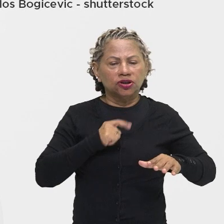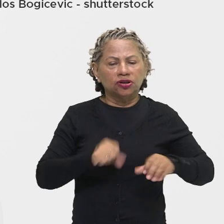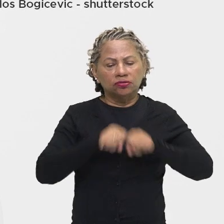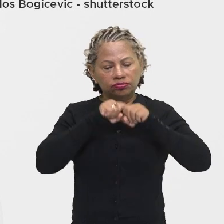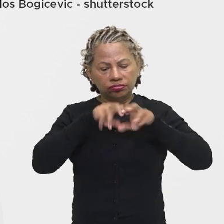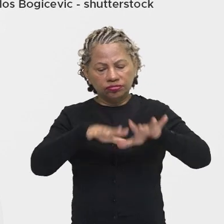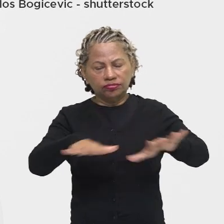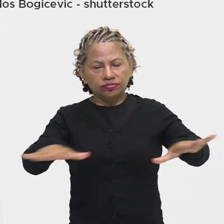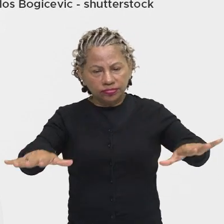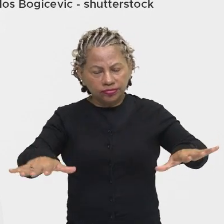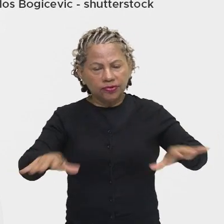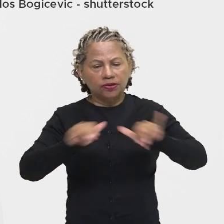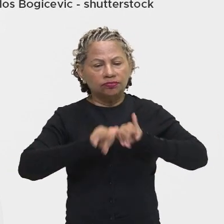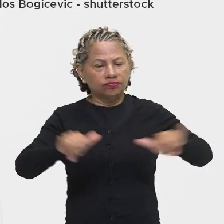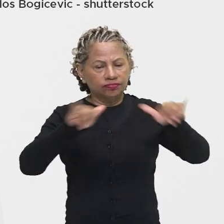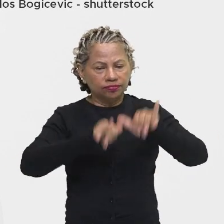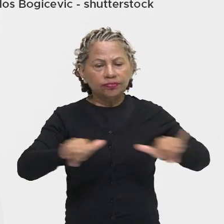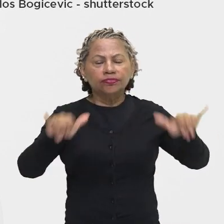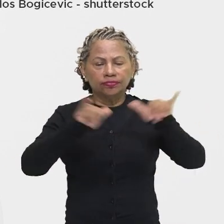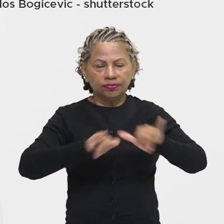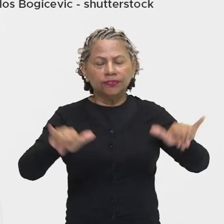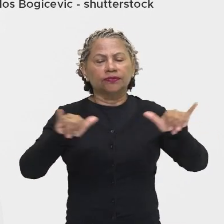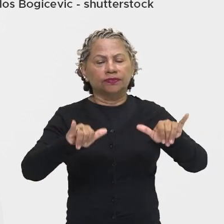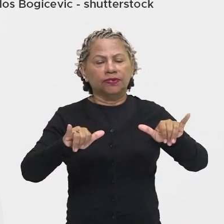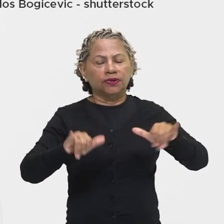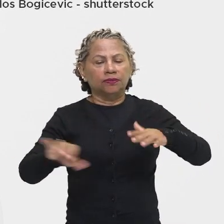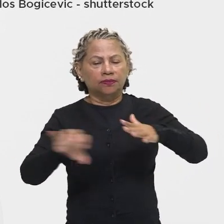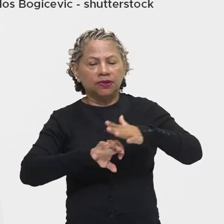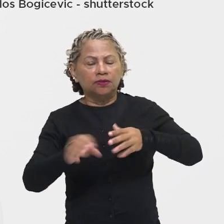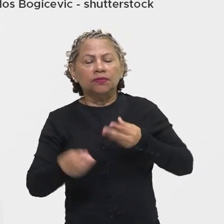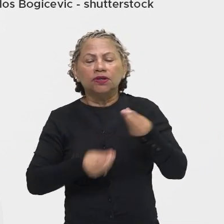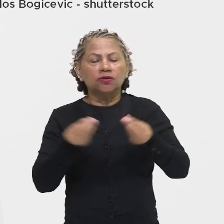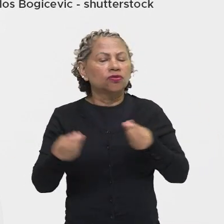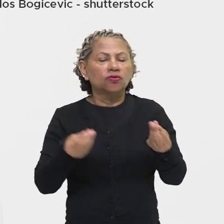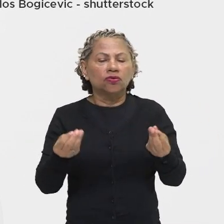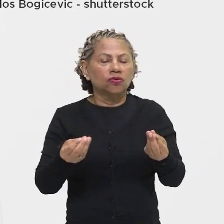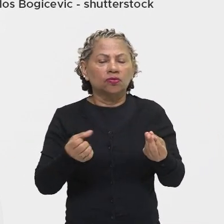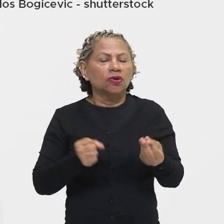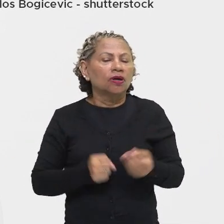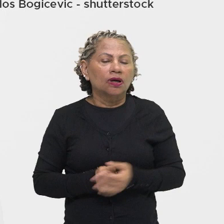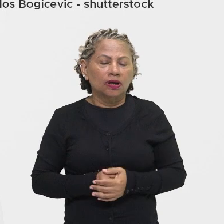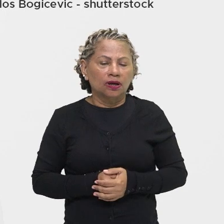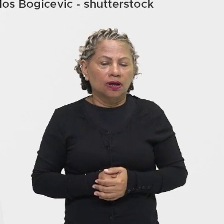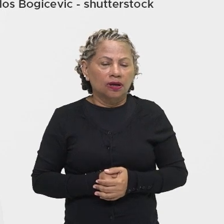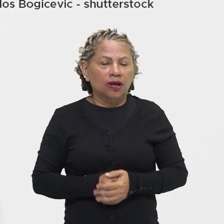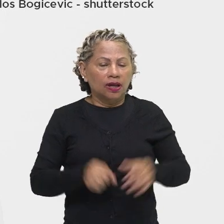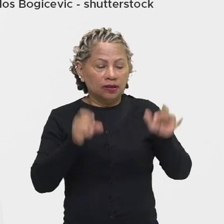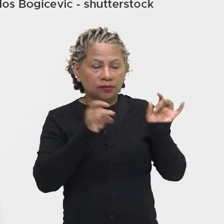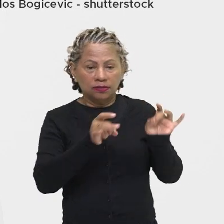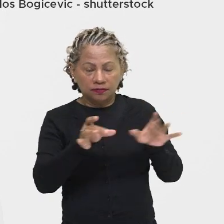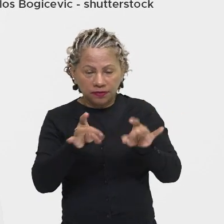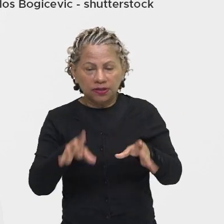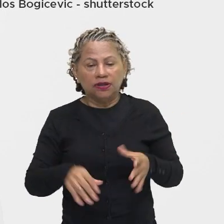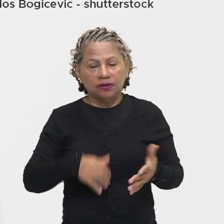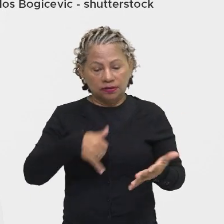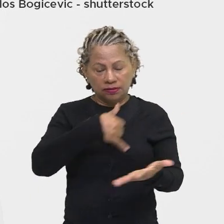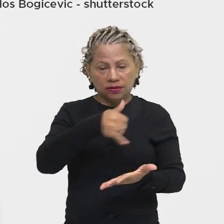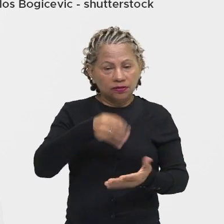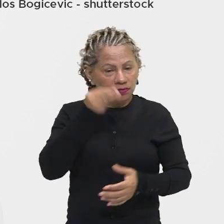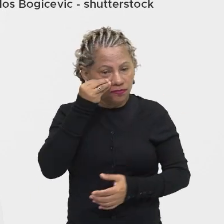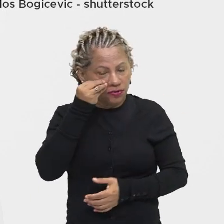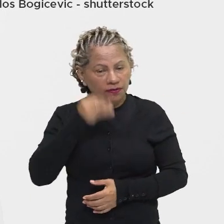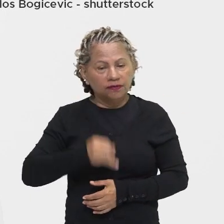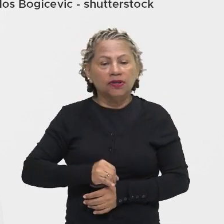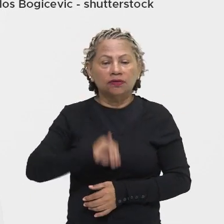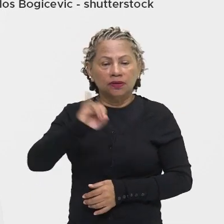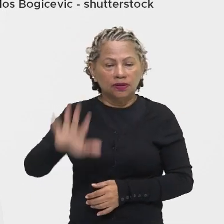para as empresas, mas seriam vendidas como, gente? Nesses CD-ROMs, né? Vocês estão vendo